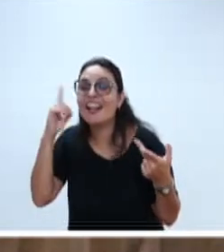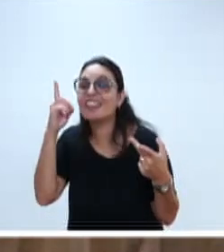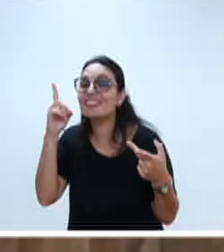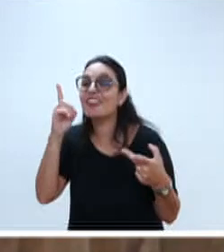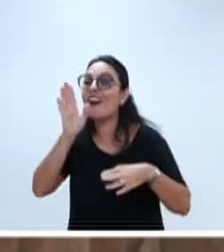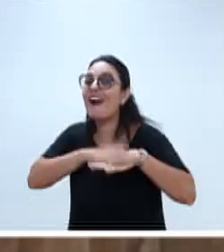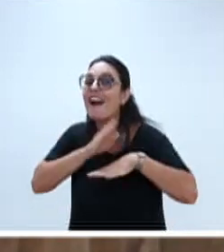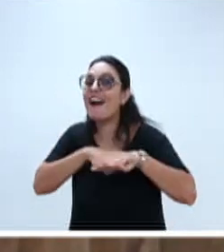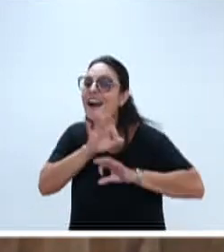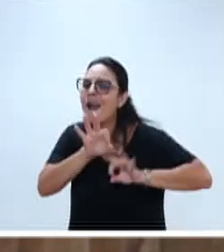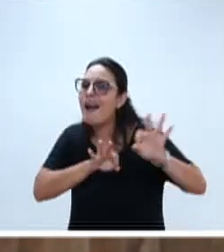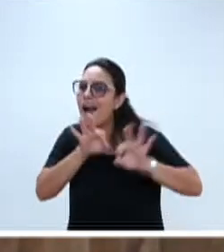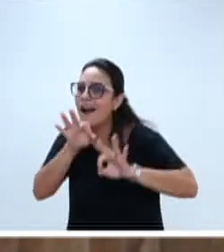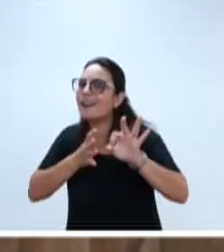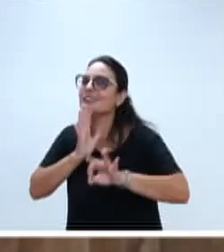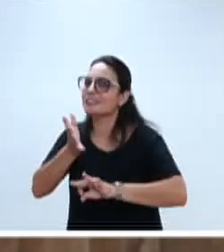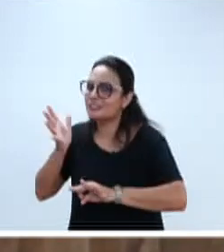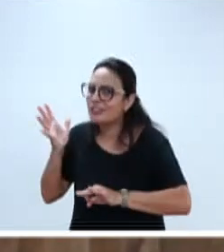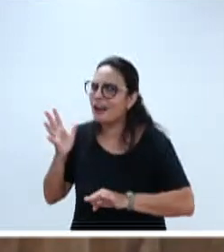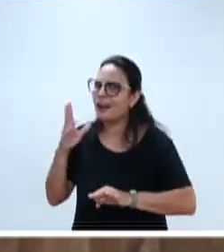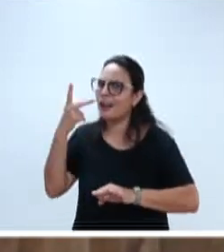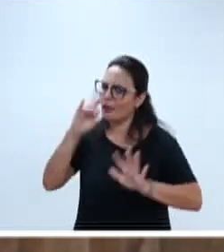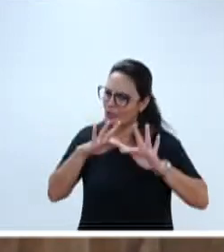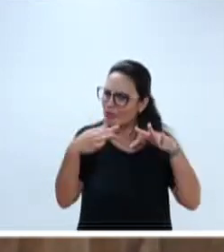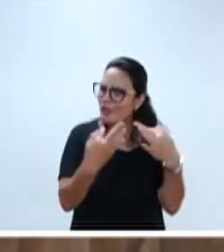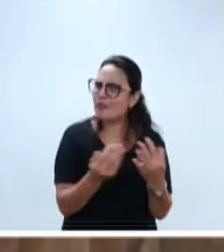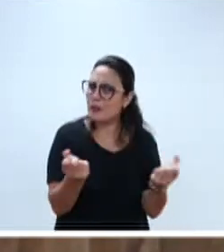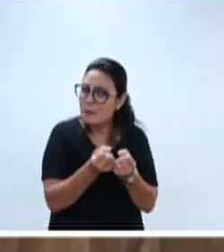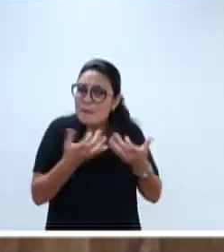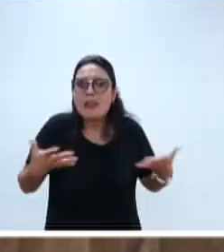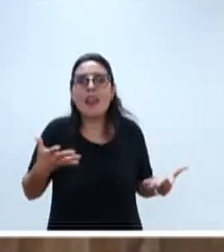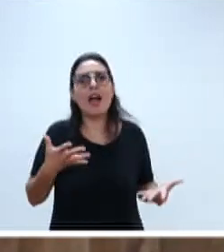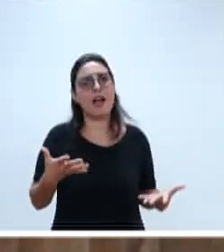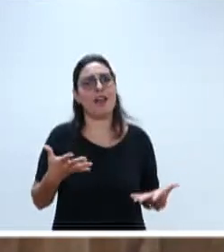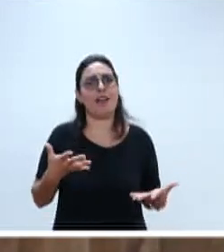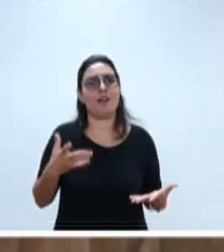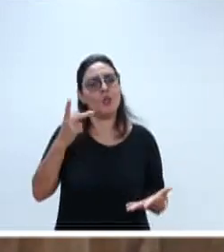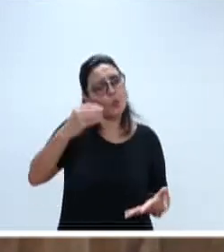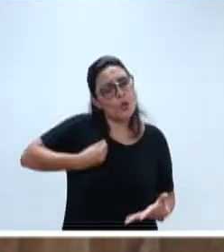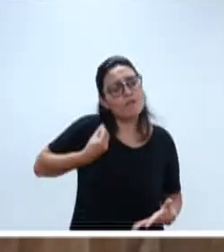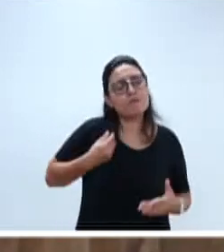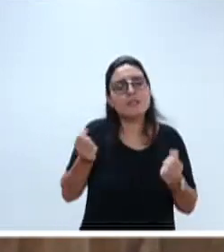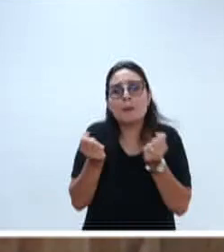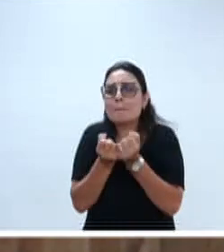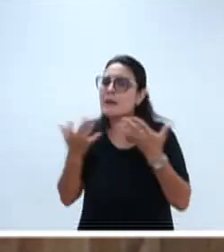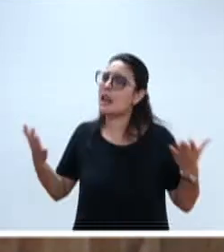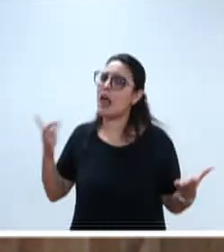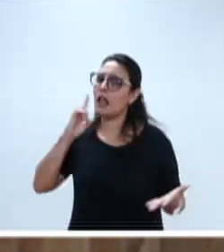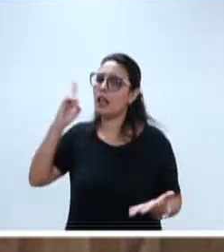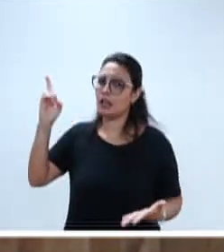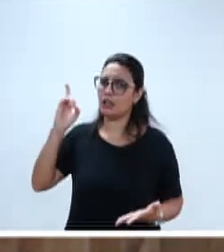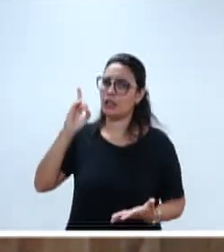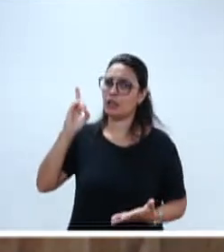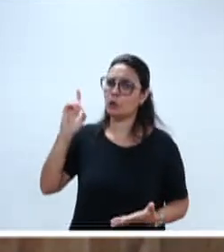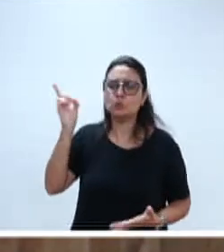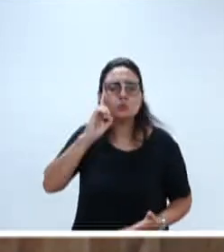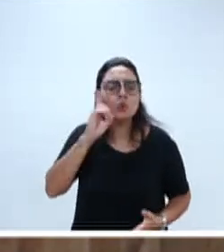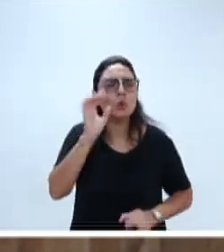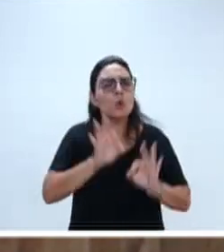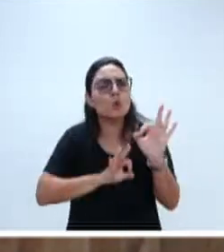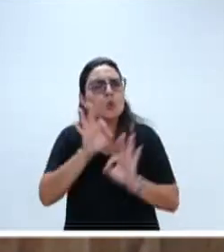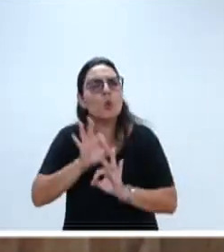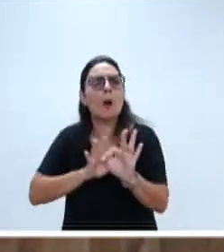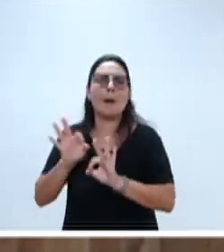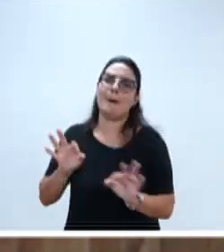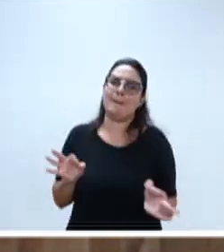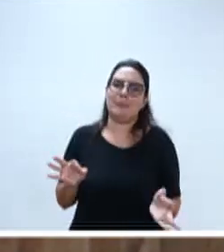milagre, teu dinheiro é um milagre. Então celebre o Senhor. E a celebração com alegria,